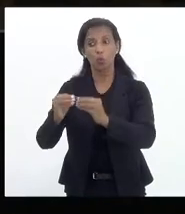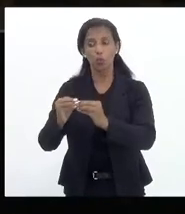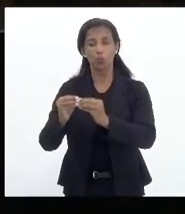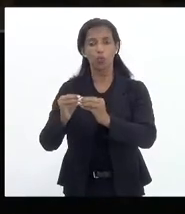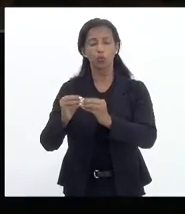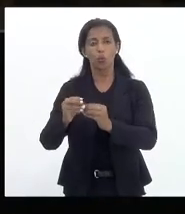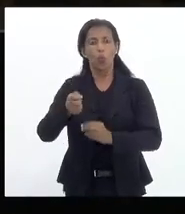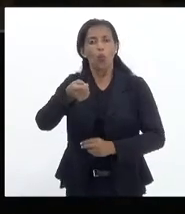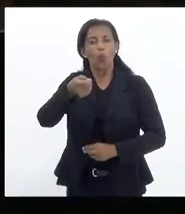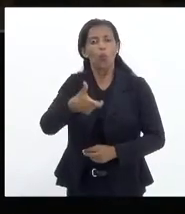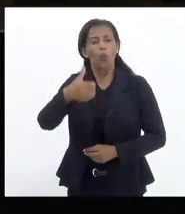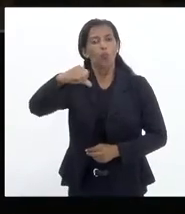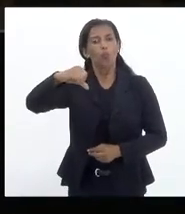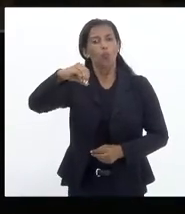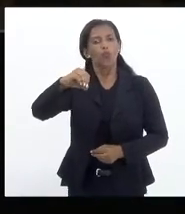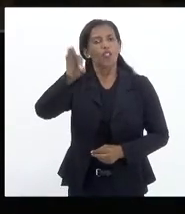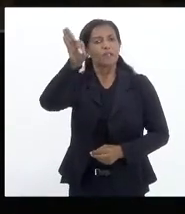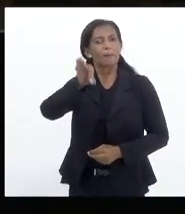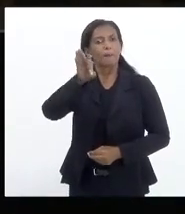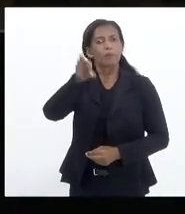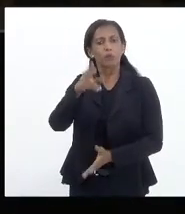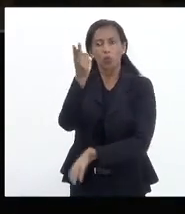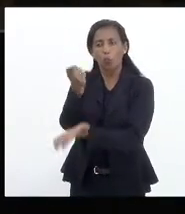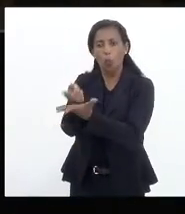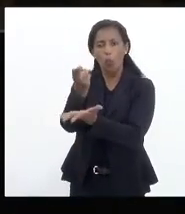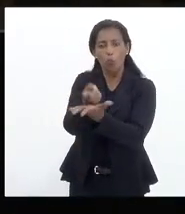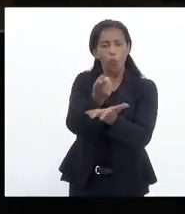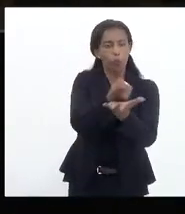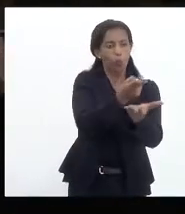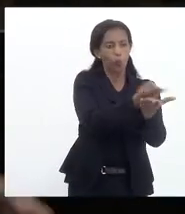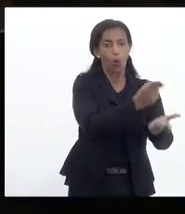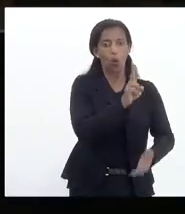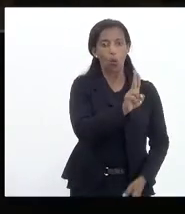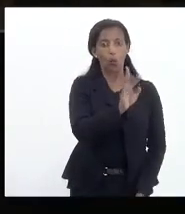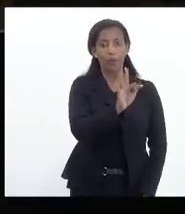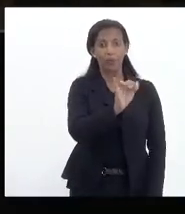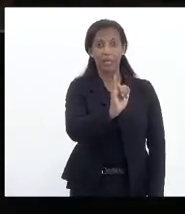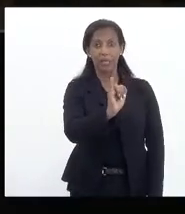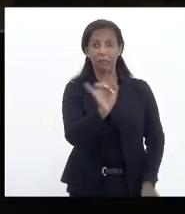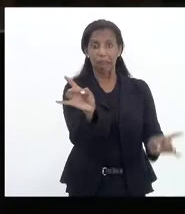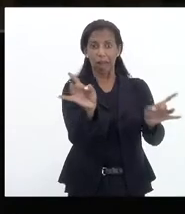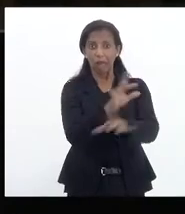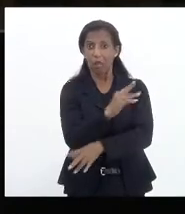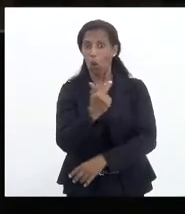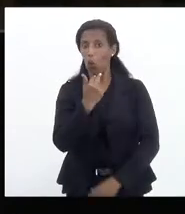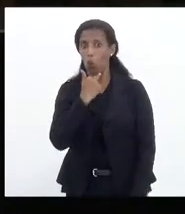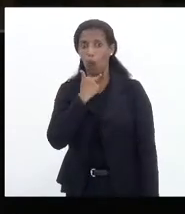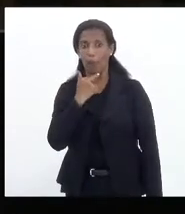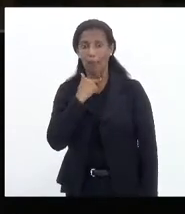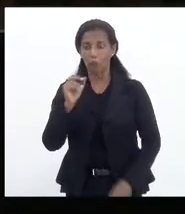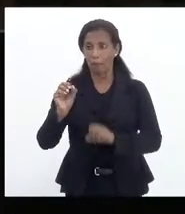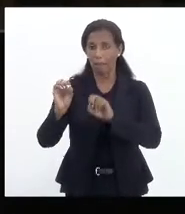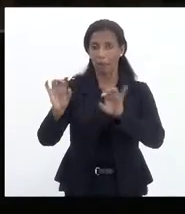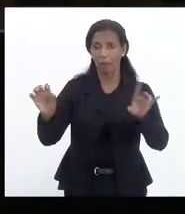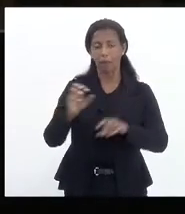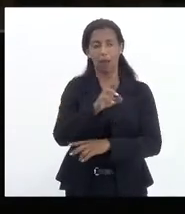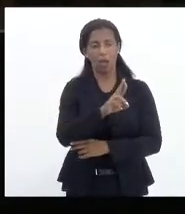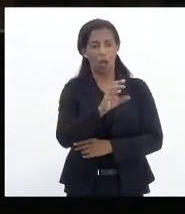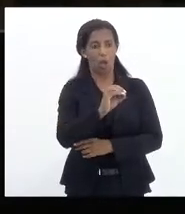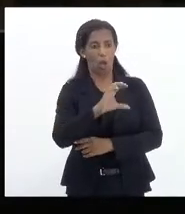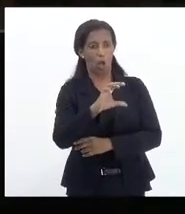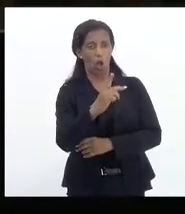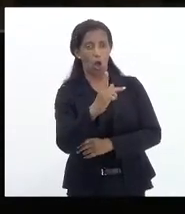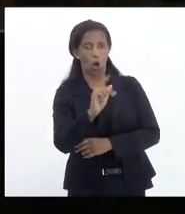com quase que noventa porcento dos seus leitos de ter tomado verificando de perto a realidade do Hospital Rocha Faria